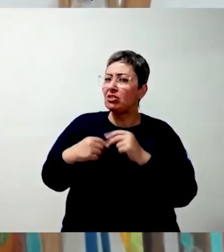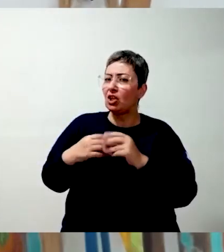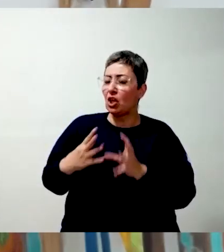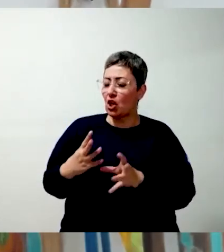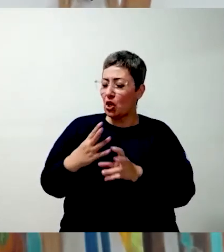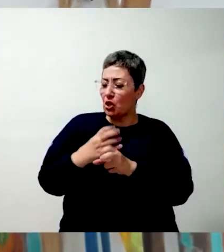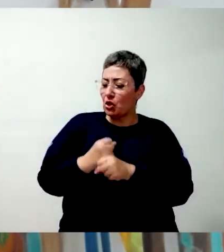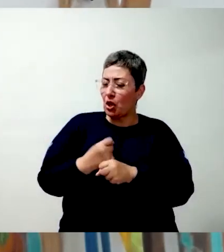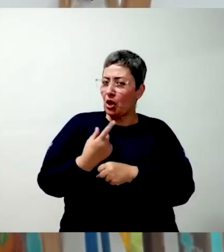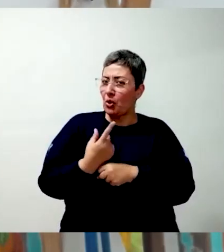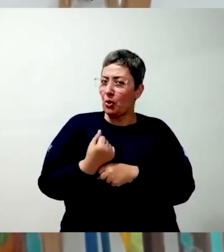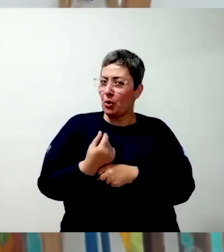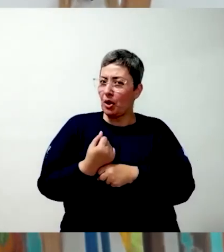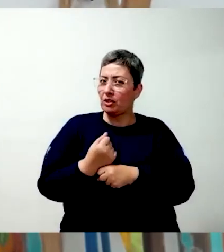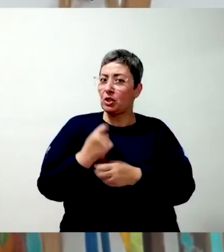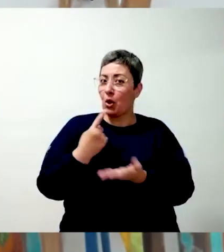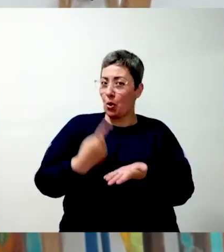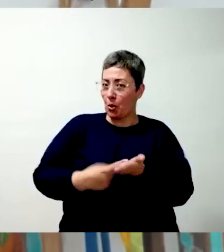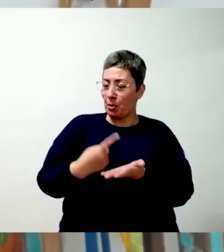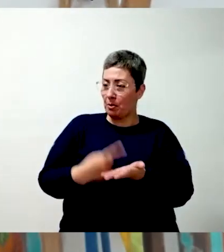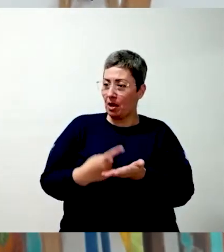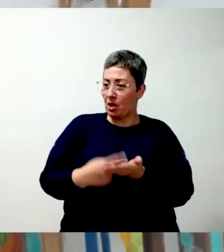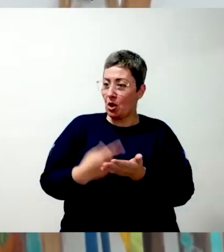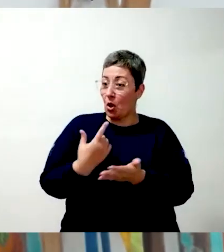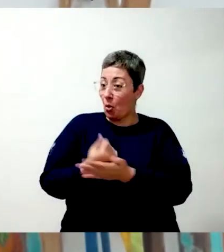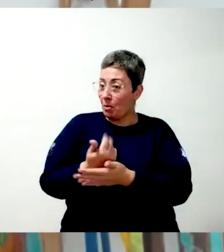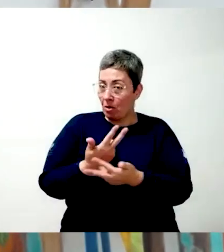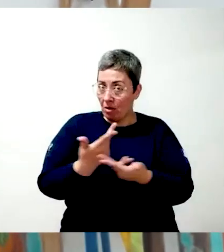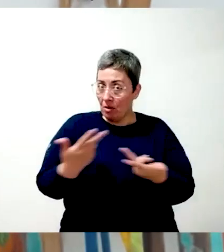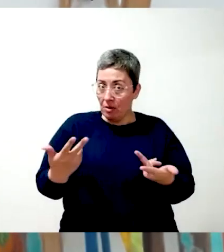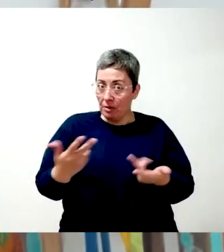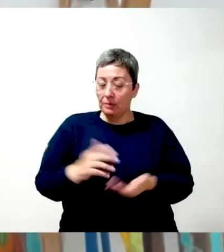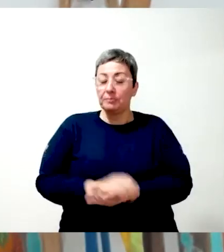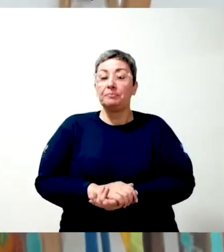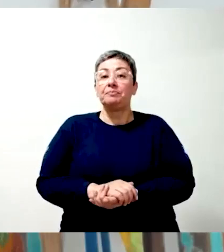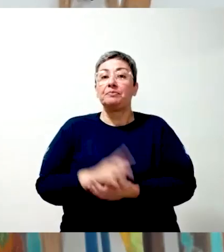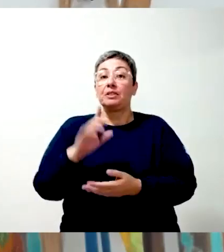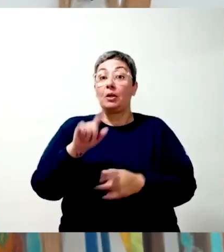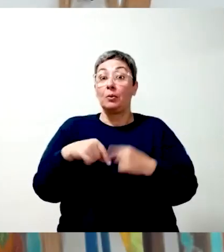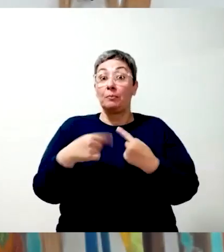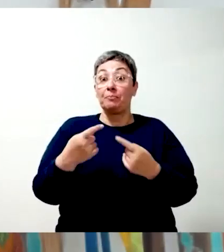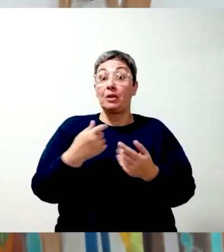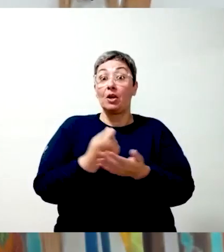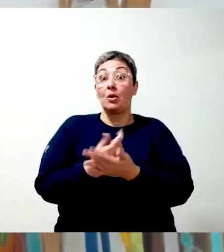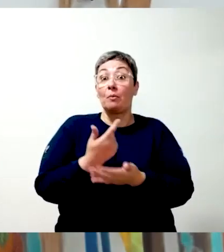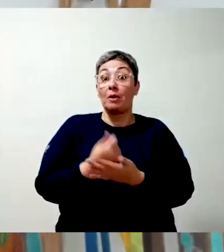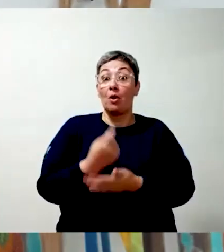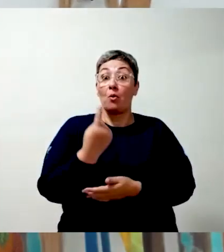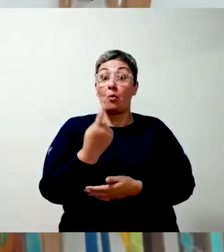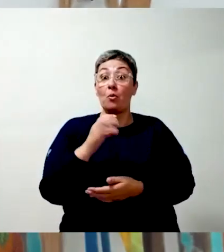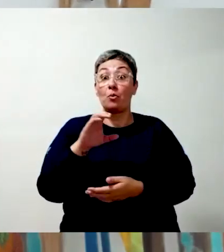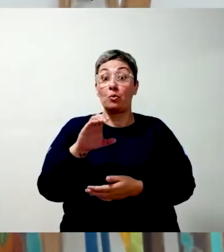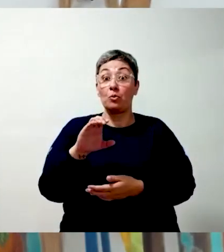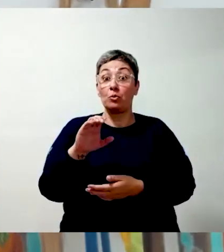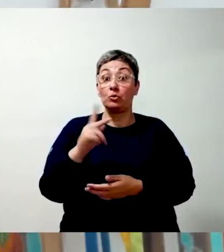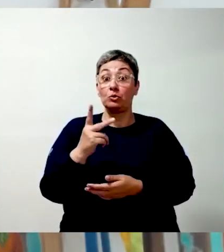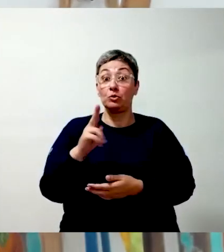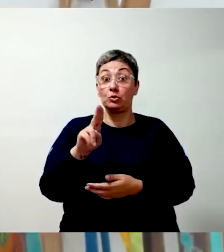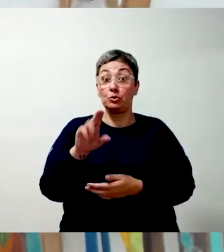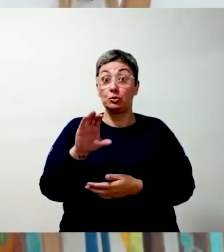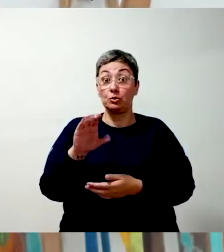amizade, juntaram os seus dinheiros e combinaram de comprar alguma coisa. Compraram um